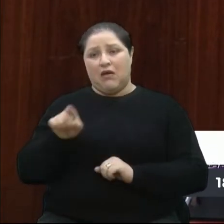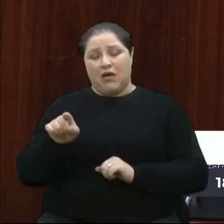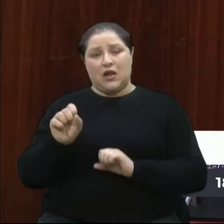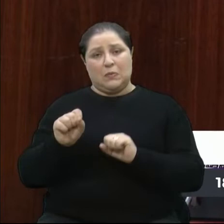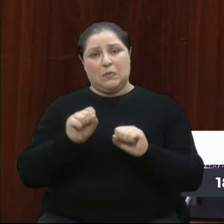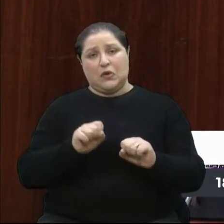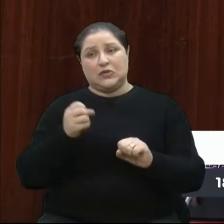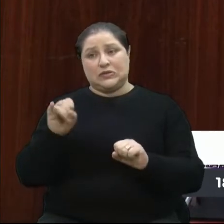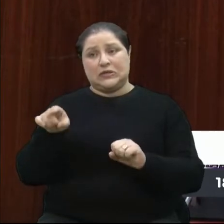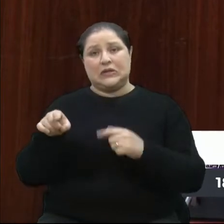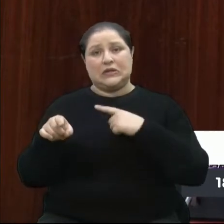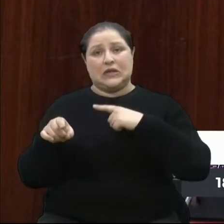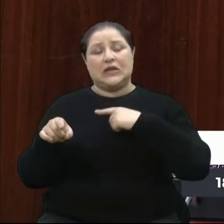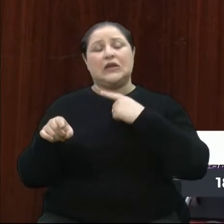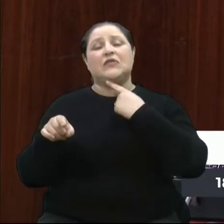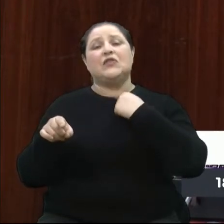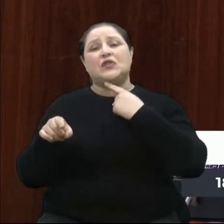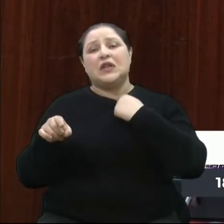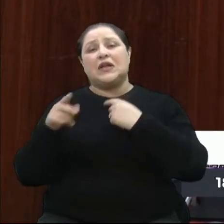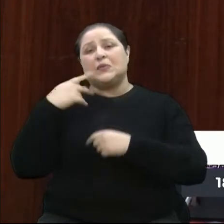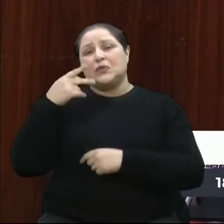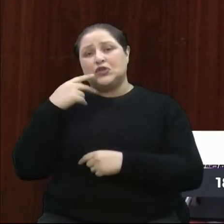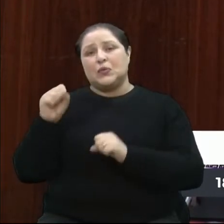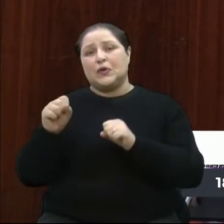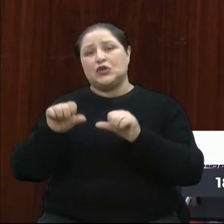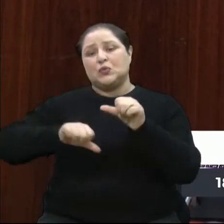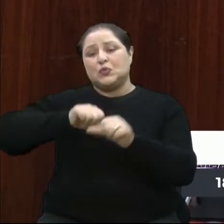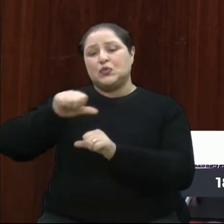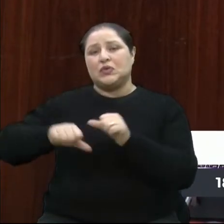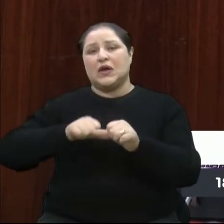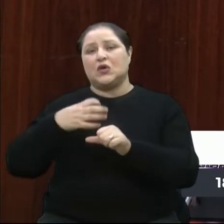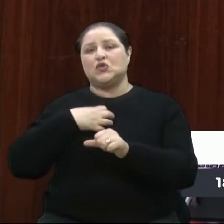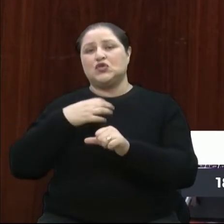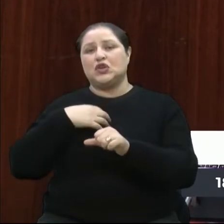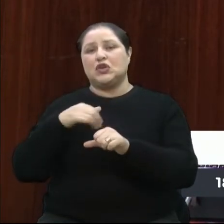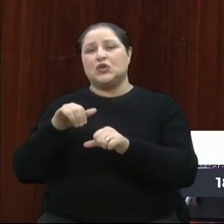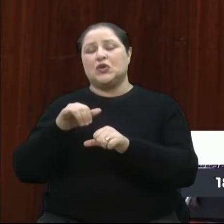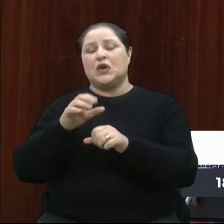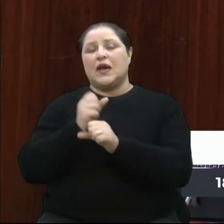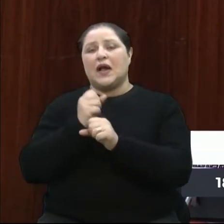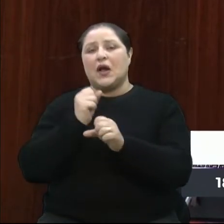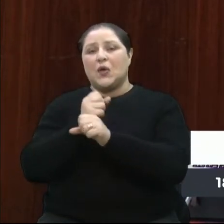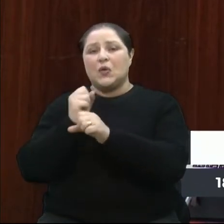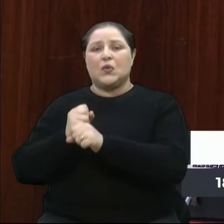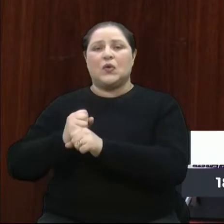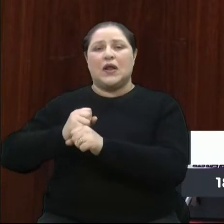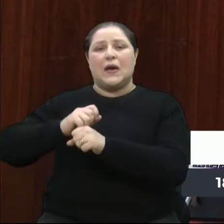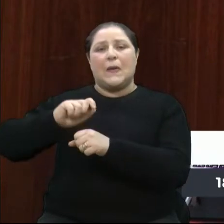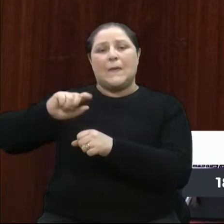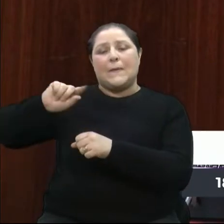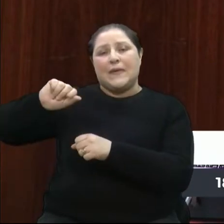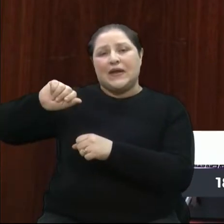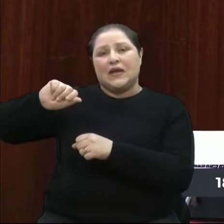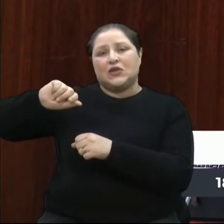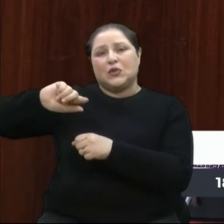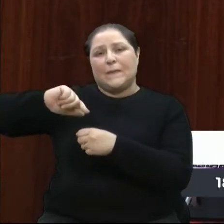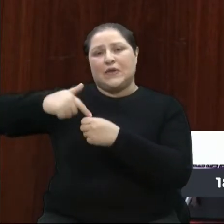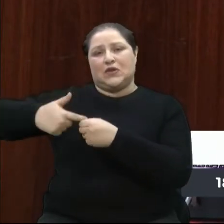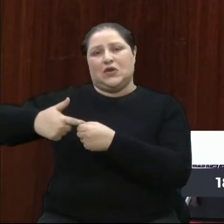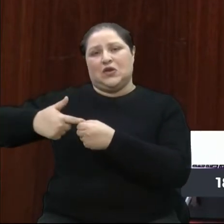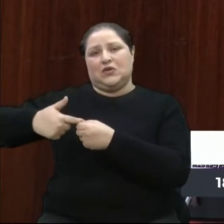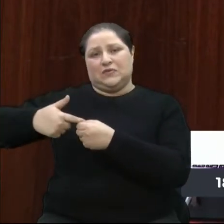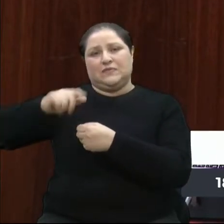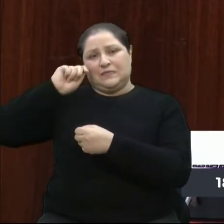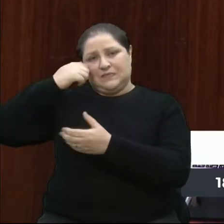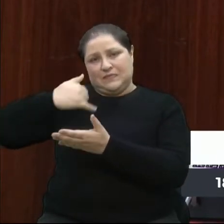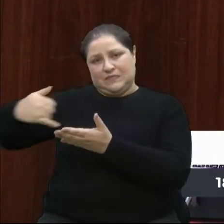se tiver vontade política, mudar a forma de calcular o preço do petróleo, porque tudo é responsabilidade,